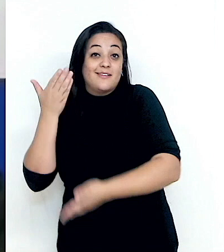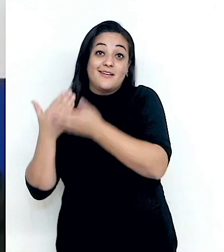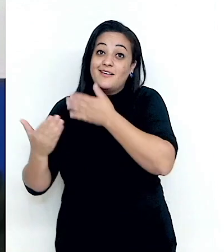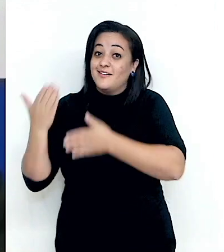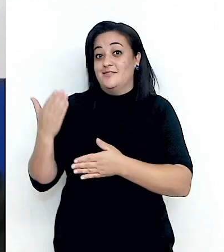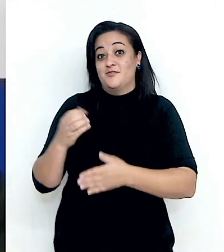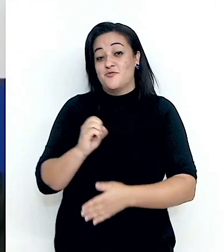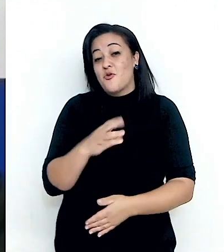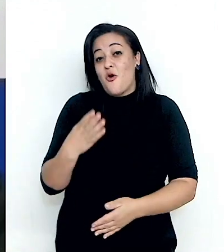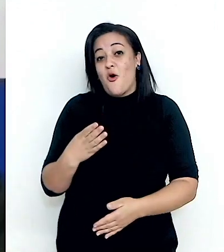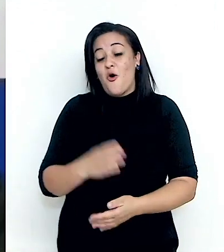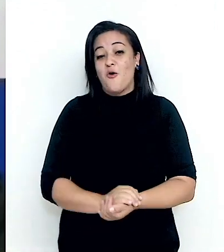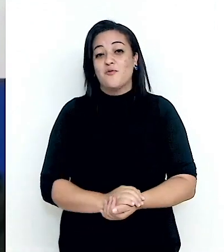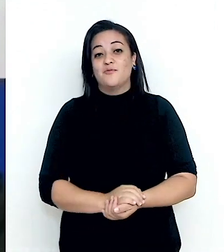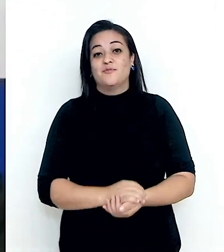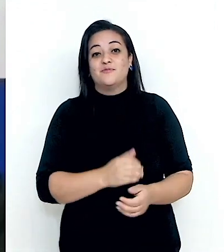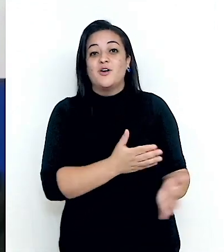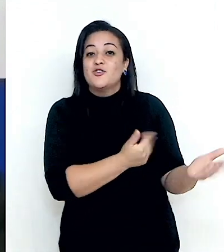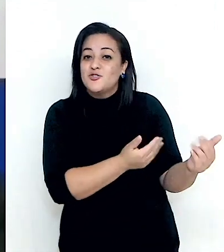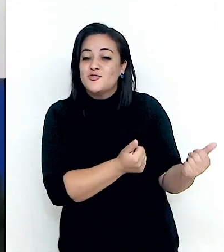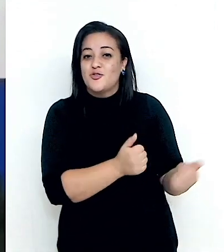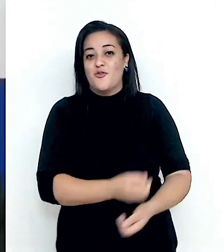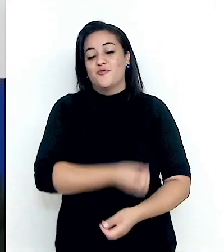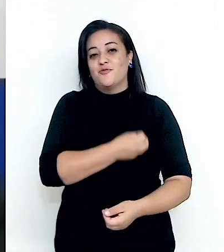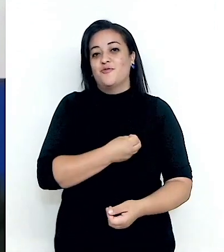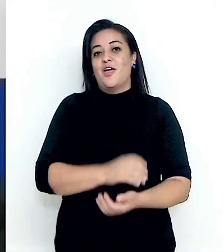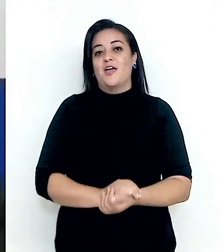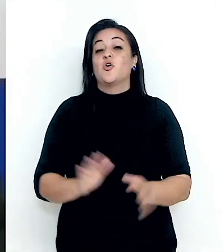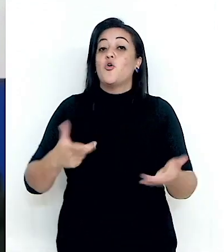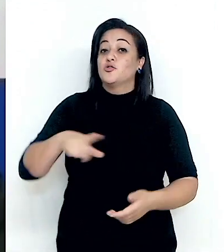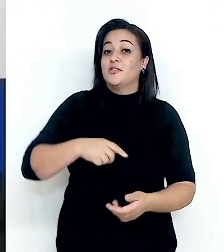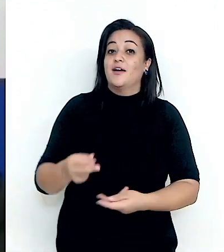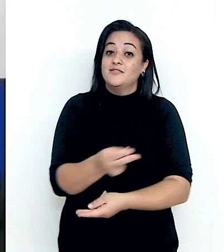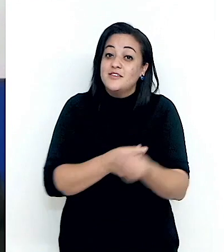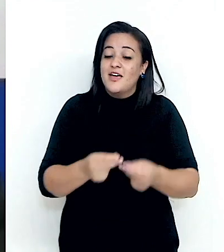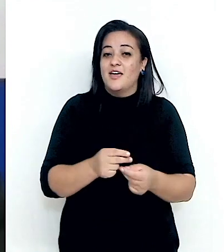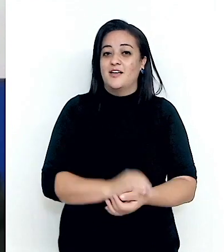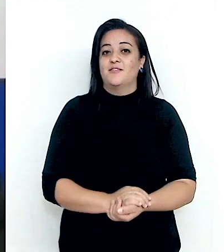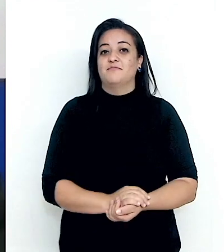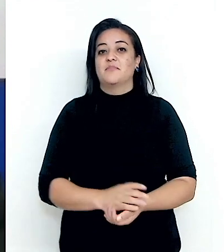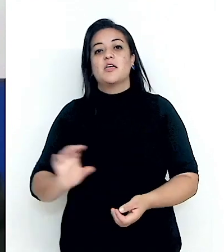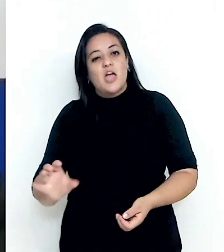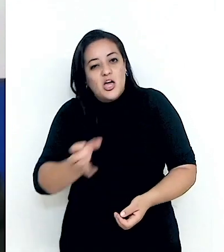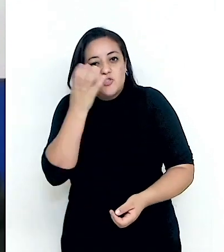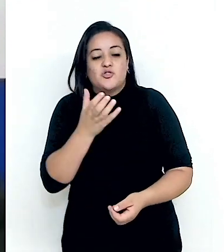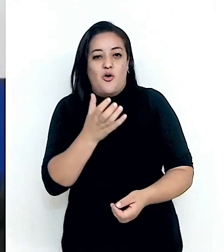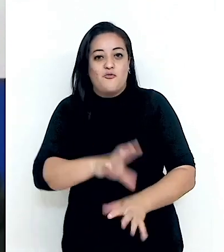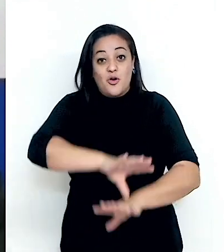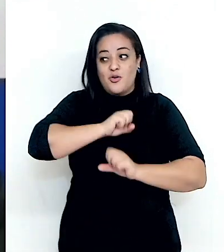ou jovens nos anos 90, né, vivendo da mesada do pai. Hoje eles têm dinheiro, né, e tomam decisões de